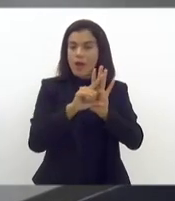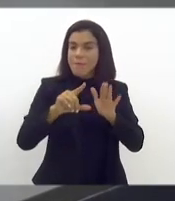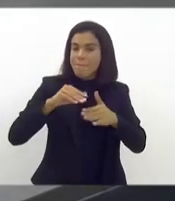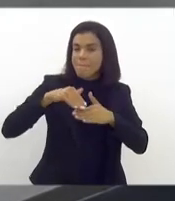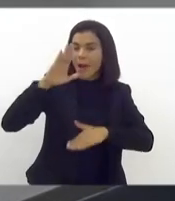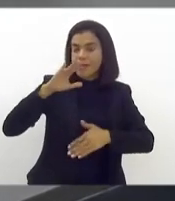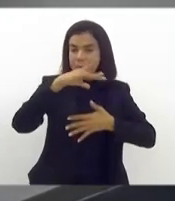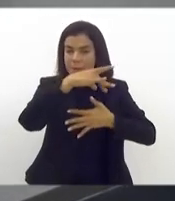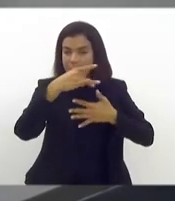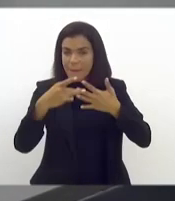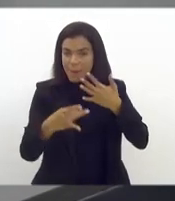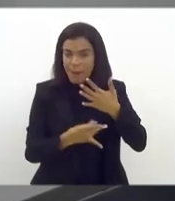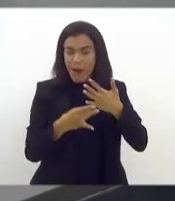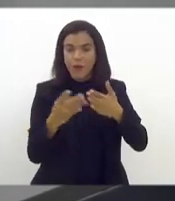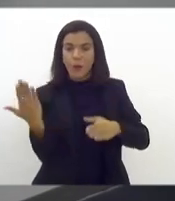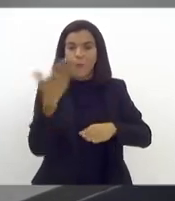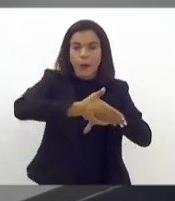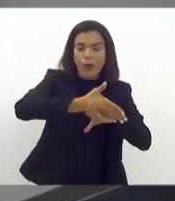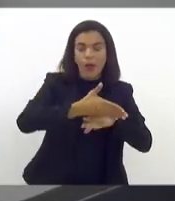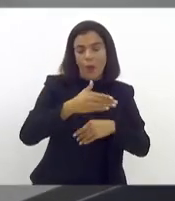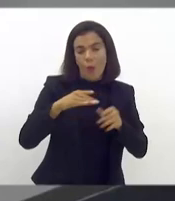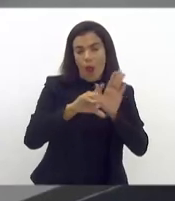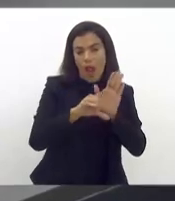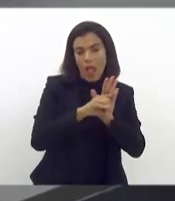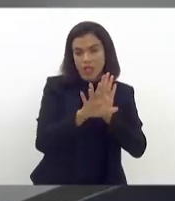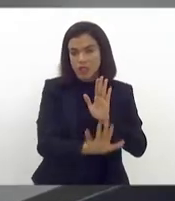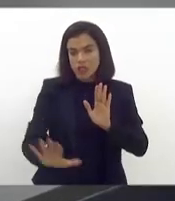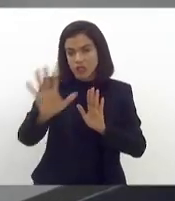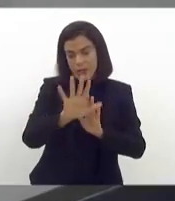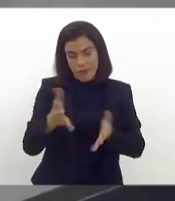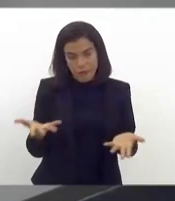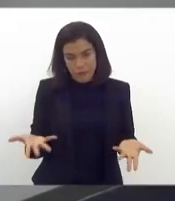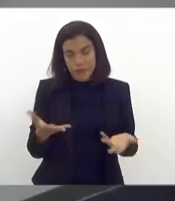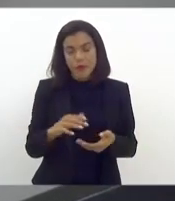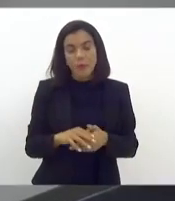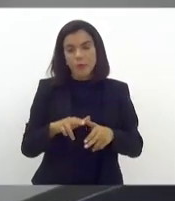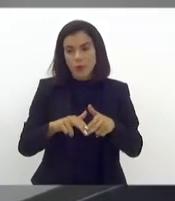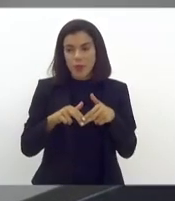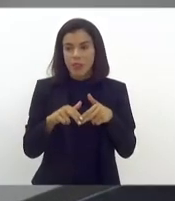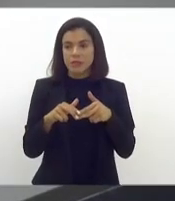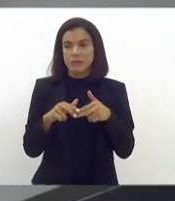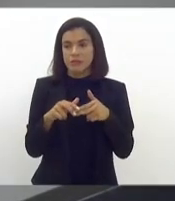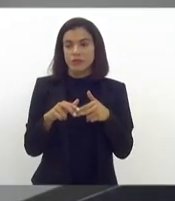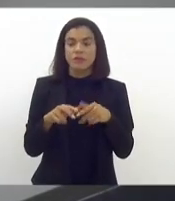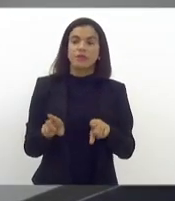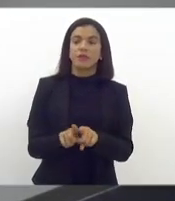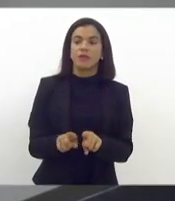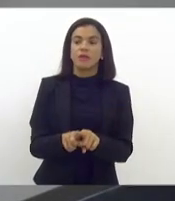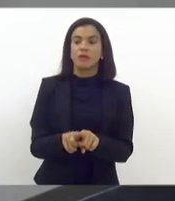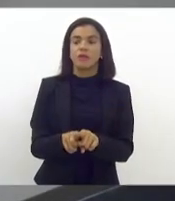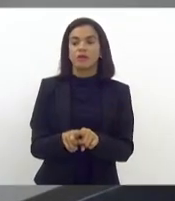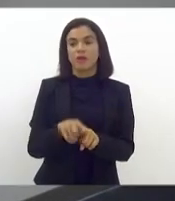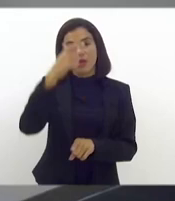não ultrapassa uma lei maior que está sendo votada, que trata de normas gerais de direito. Essa foi a razão e pela qual,